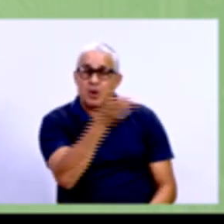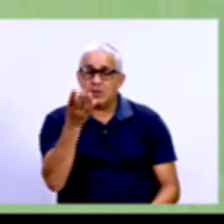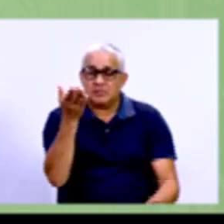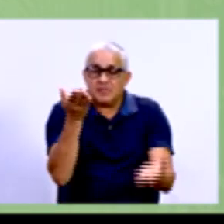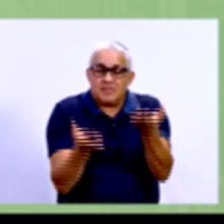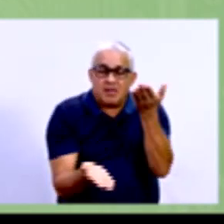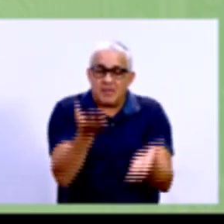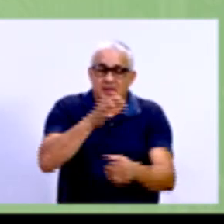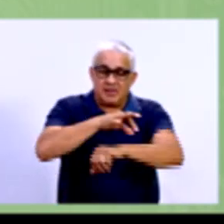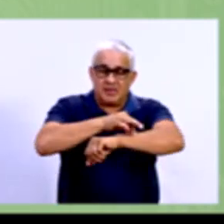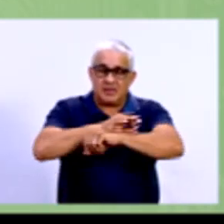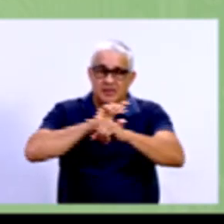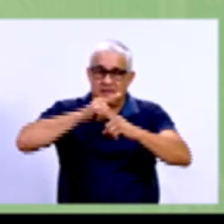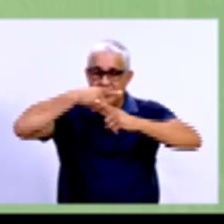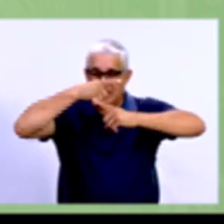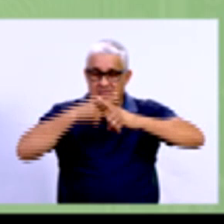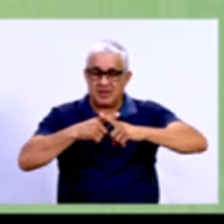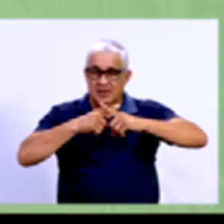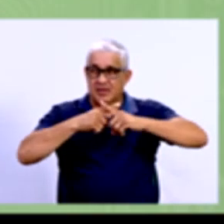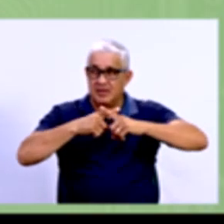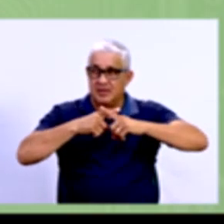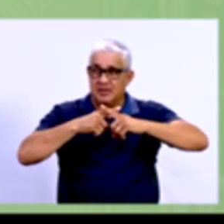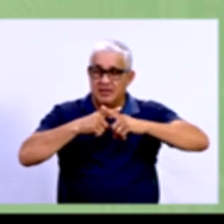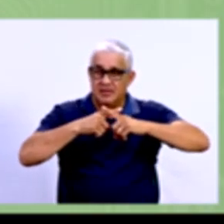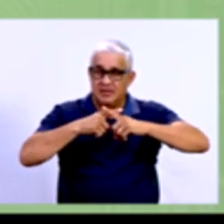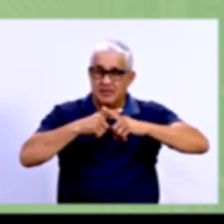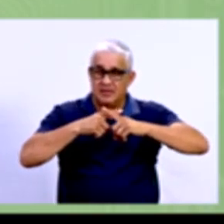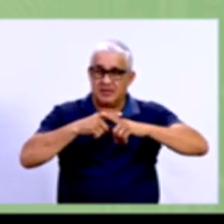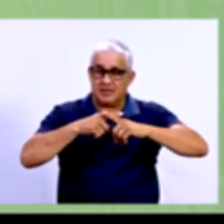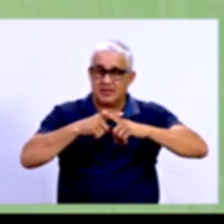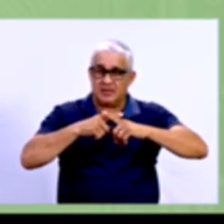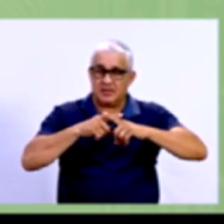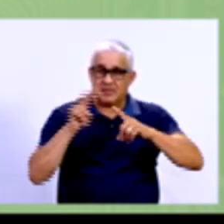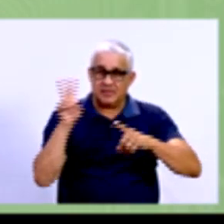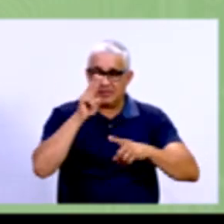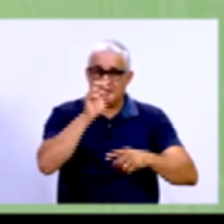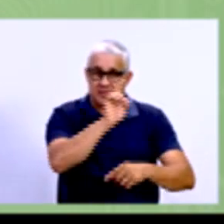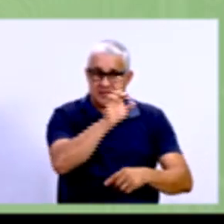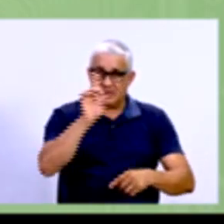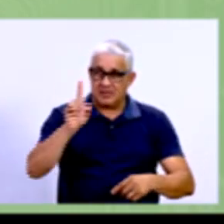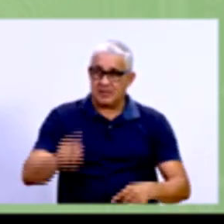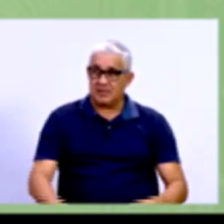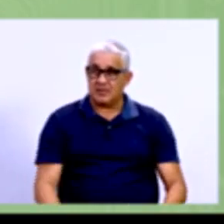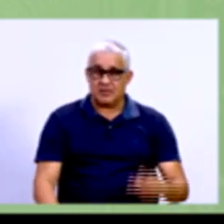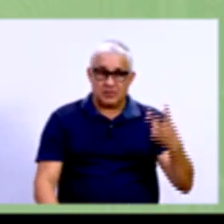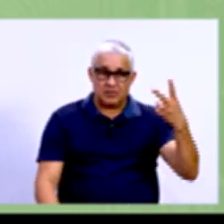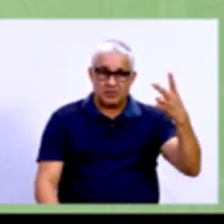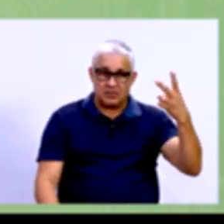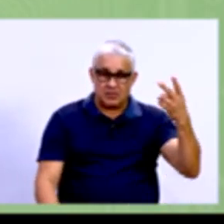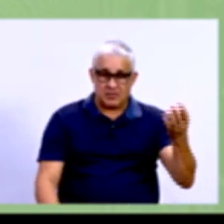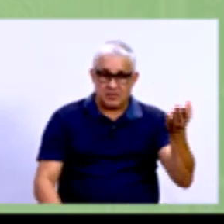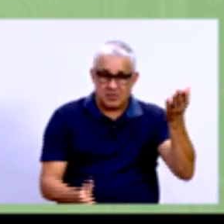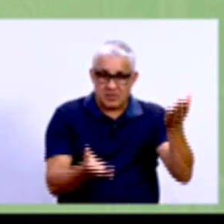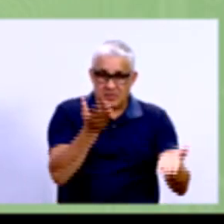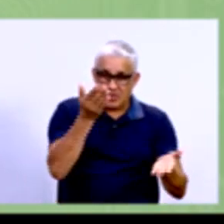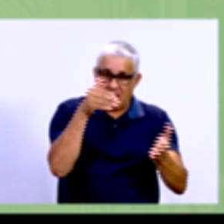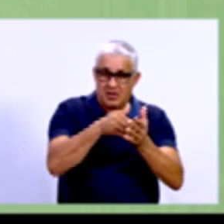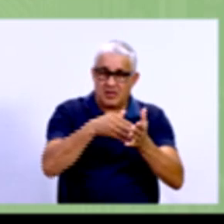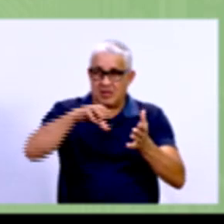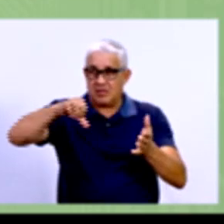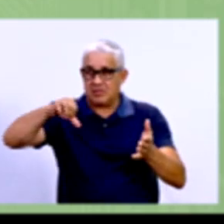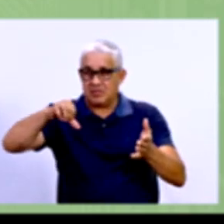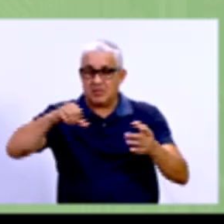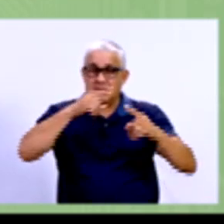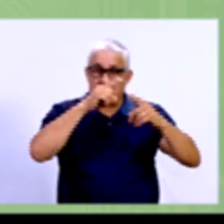carne e multiplicar pelo valor de cada um, né? Então, aqui a gente tem 2 quilos a R$9. Então, a gente vai fazer 2